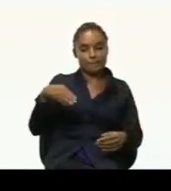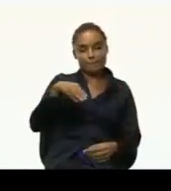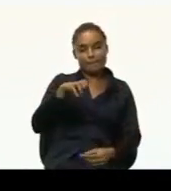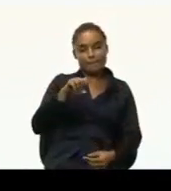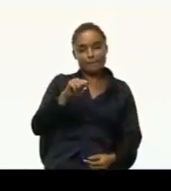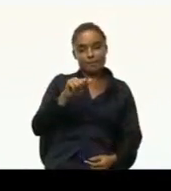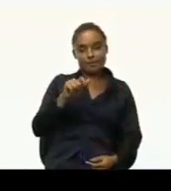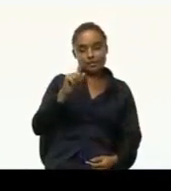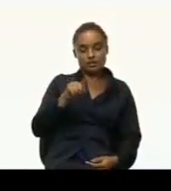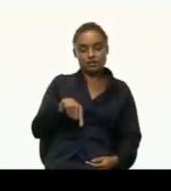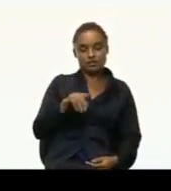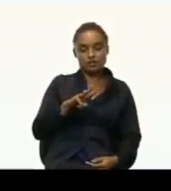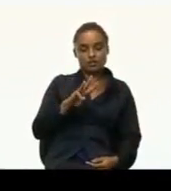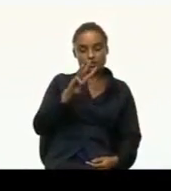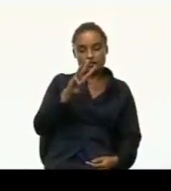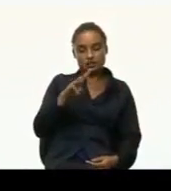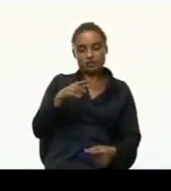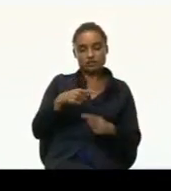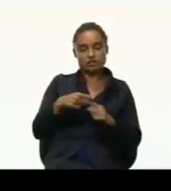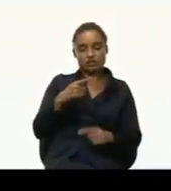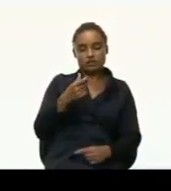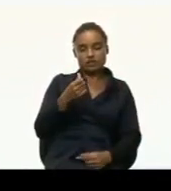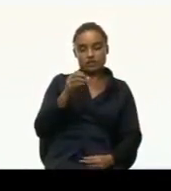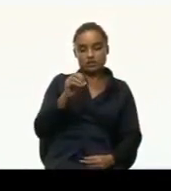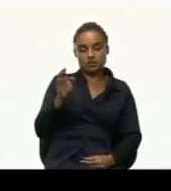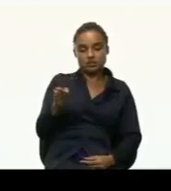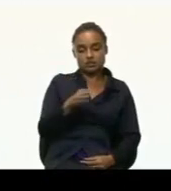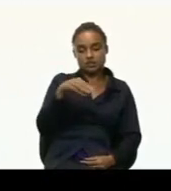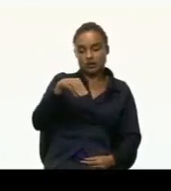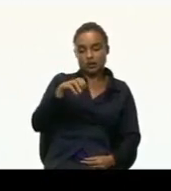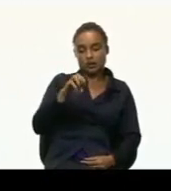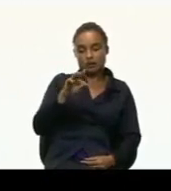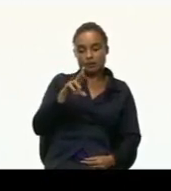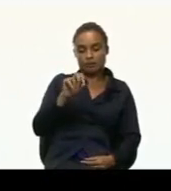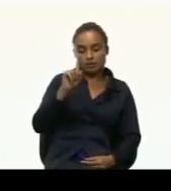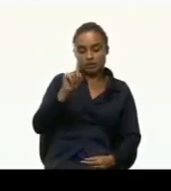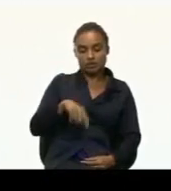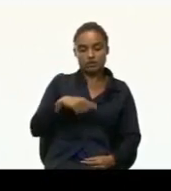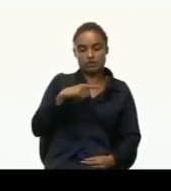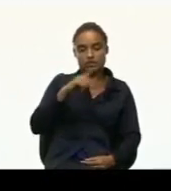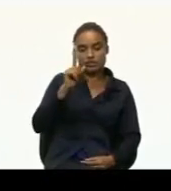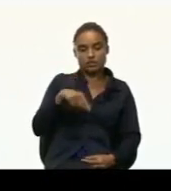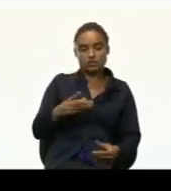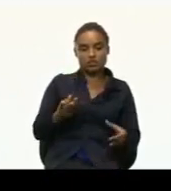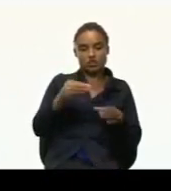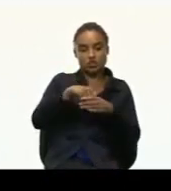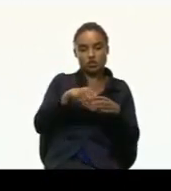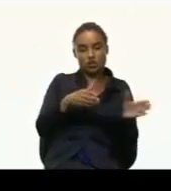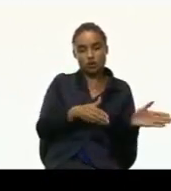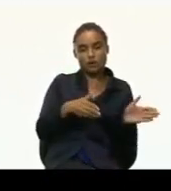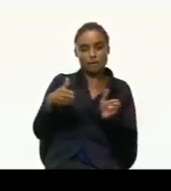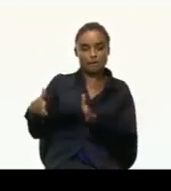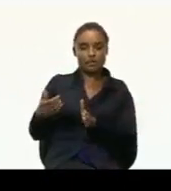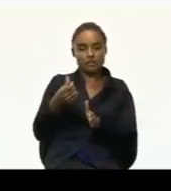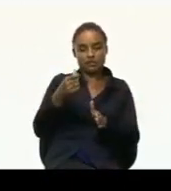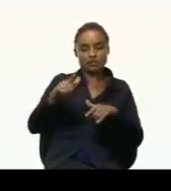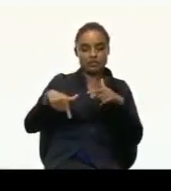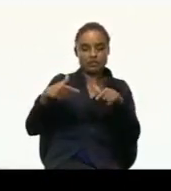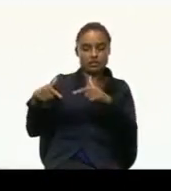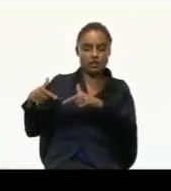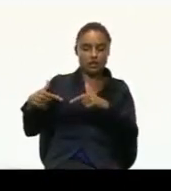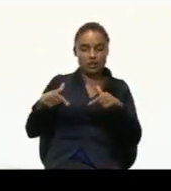3,60 metros o banco aqui, ele emprega 6 trabalhadores, Então, eu utilizo... Opa,